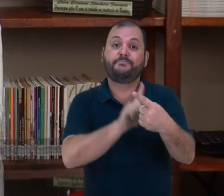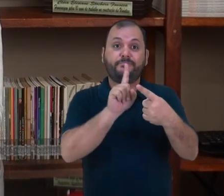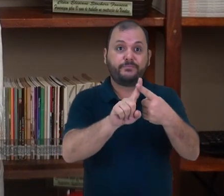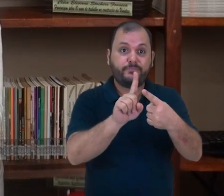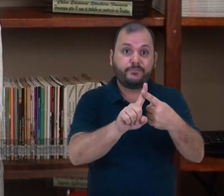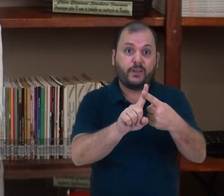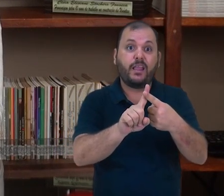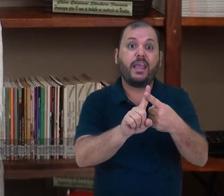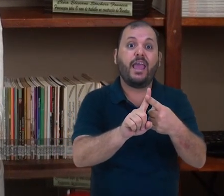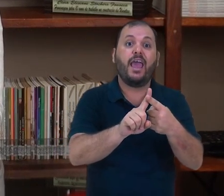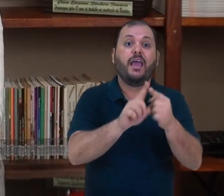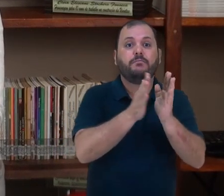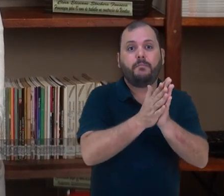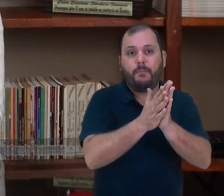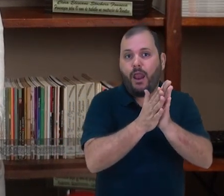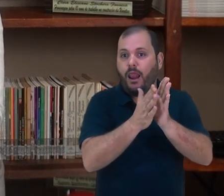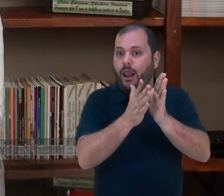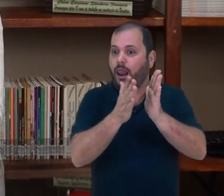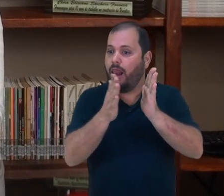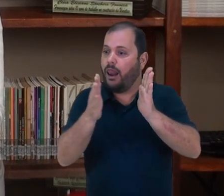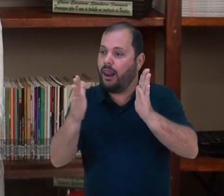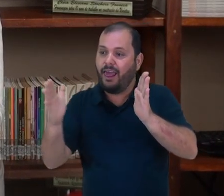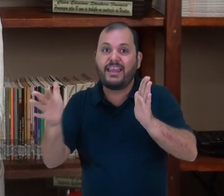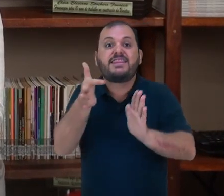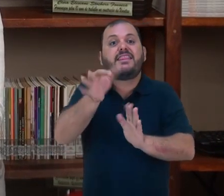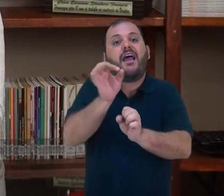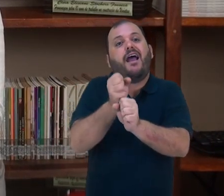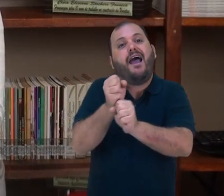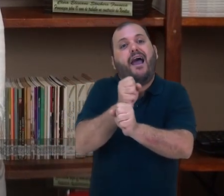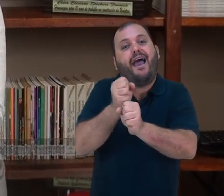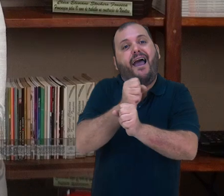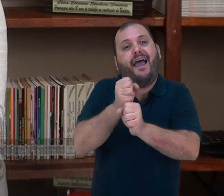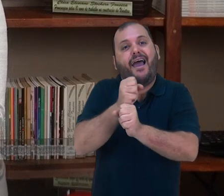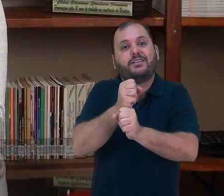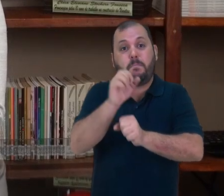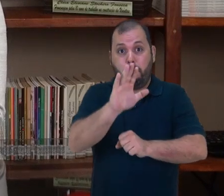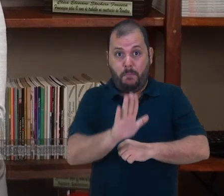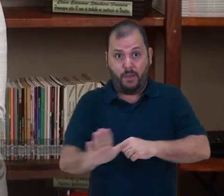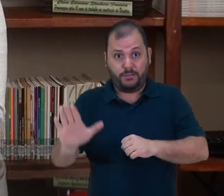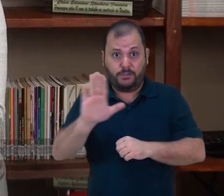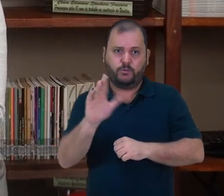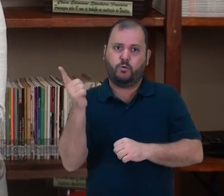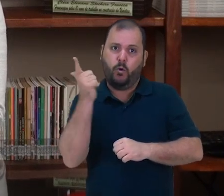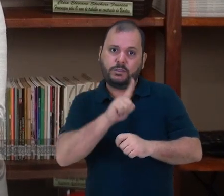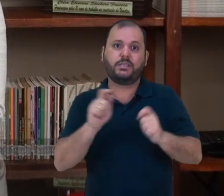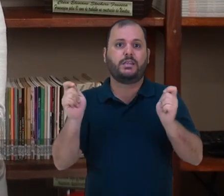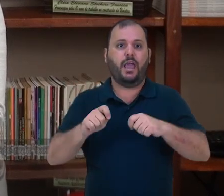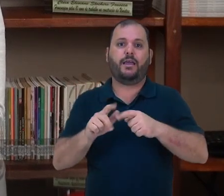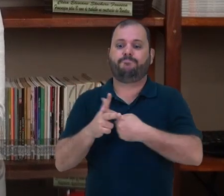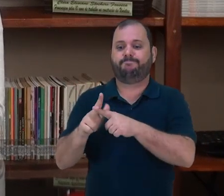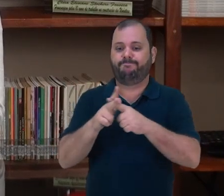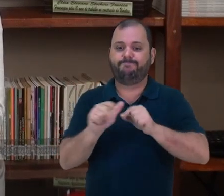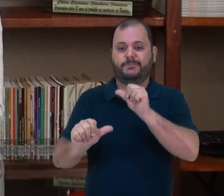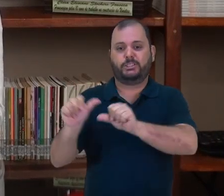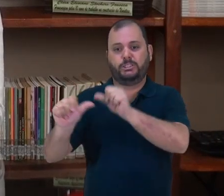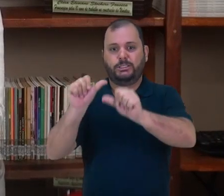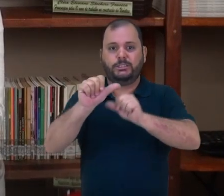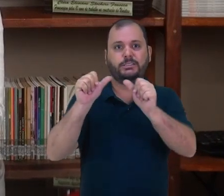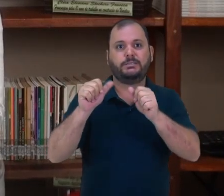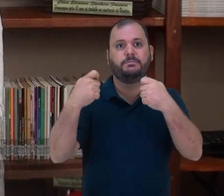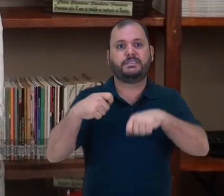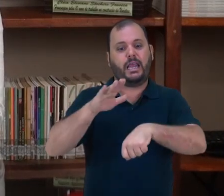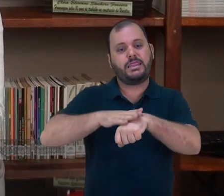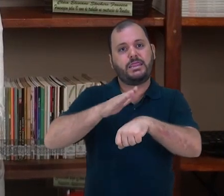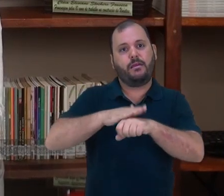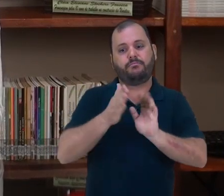transitória para o período de 10 anos, a contar da publicação, para possibilitar uma adaptação do país